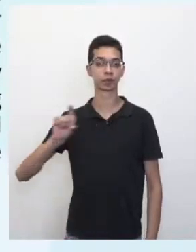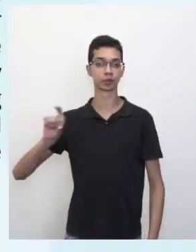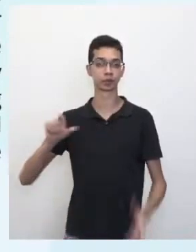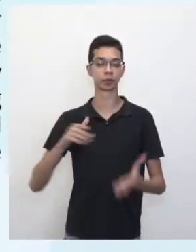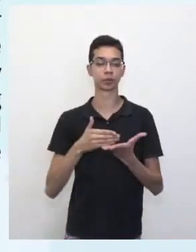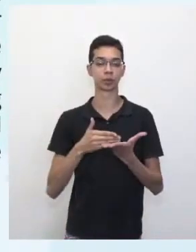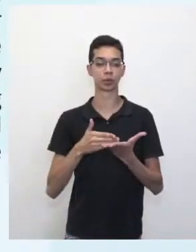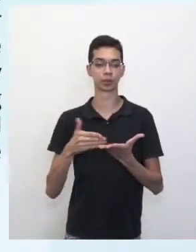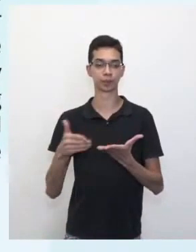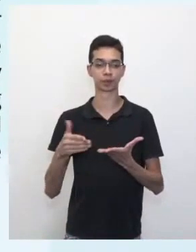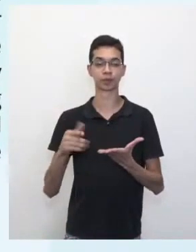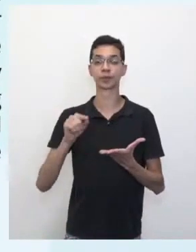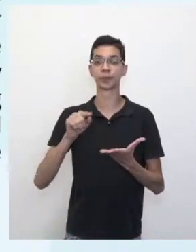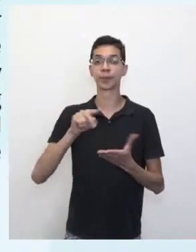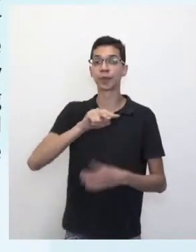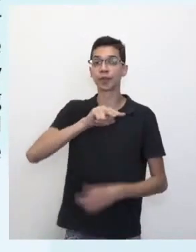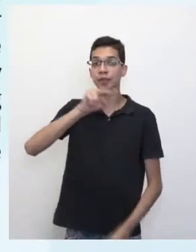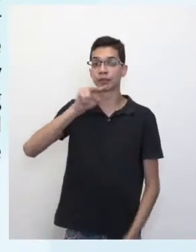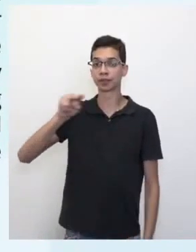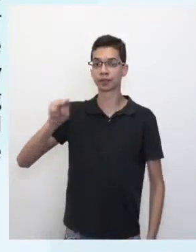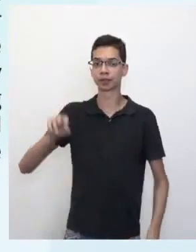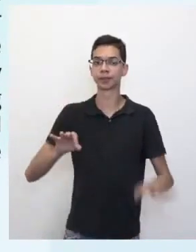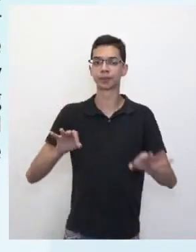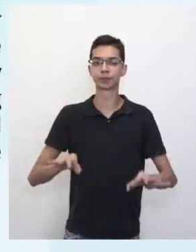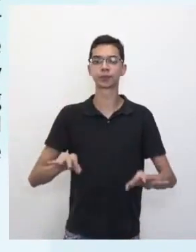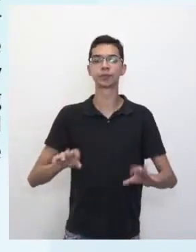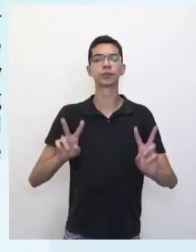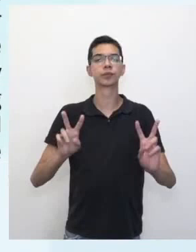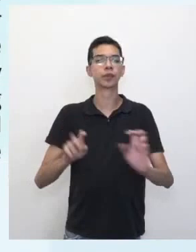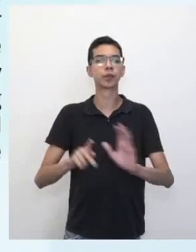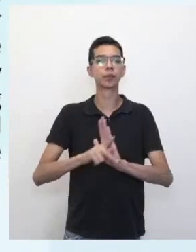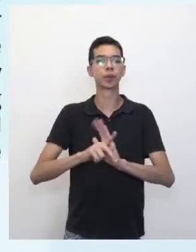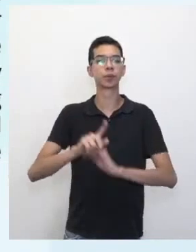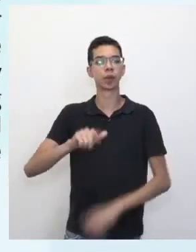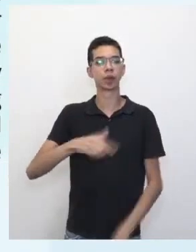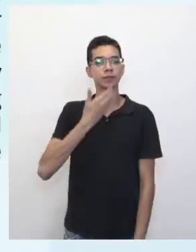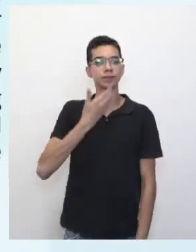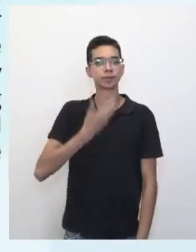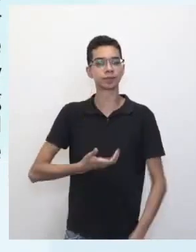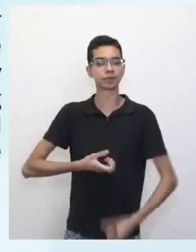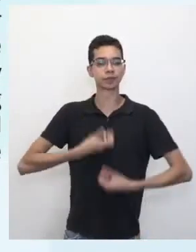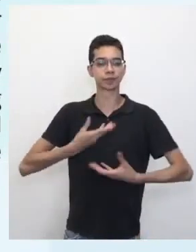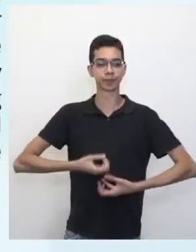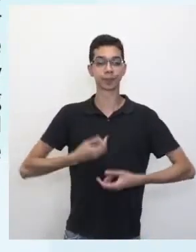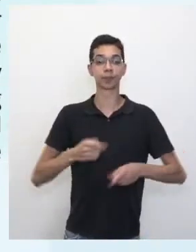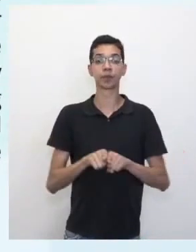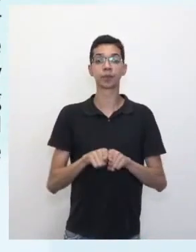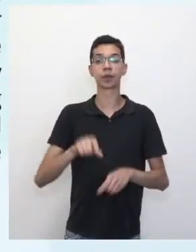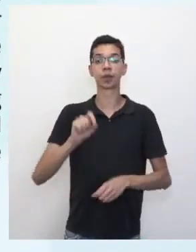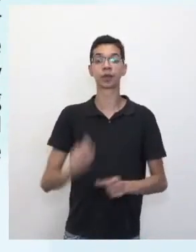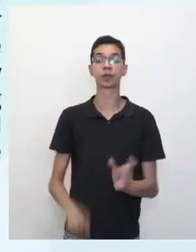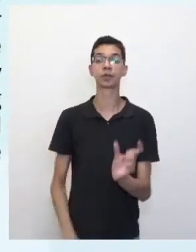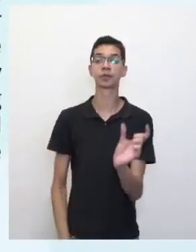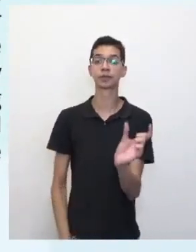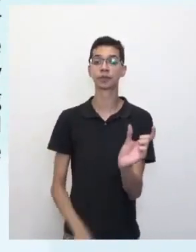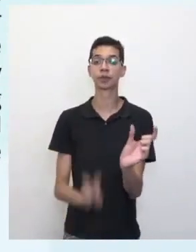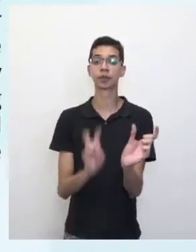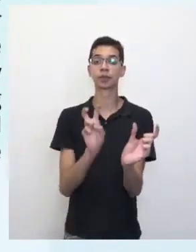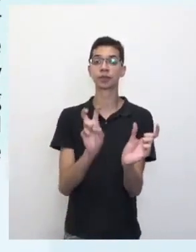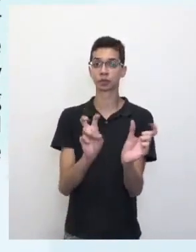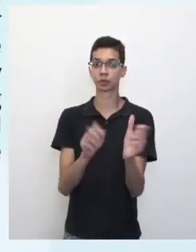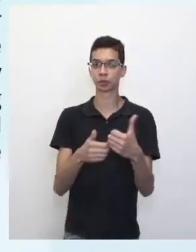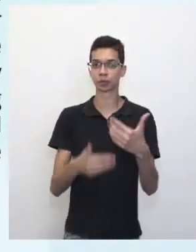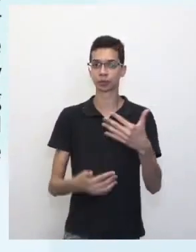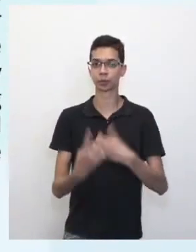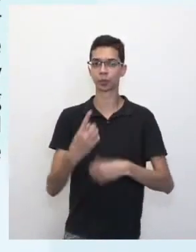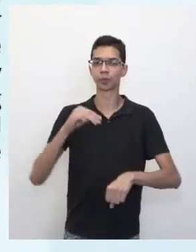do livro Um Conto de Natal, de Charles Dickens, e escreva 5 palavras que você sabe no chat. That's it. 1 minute for you. Você vai ter 1 minuto